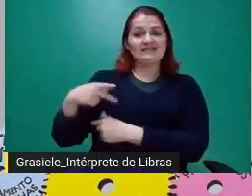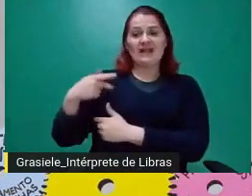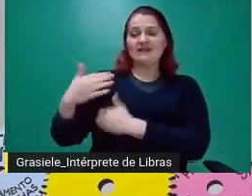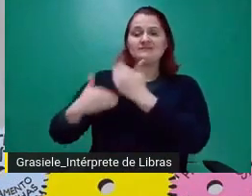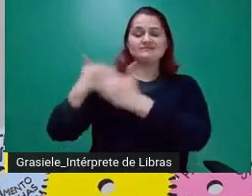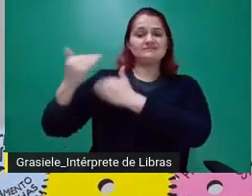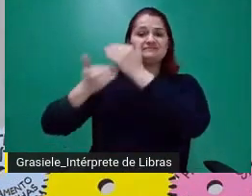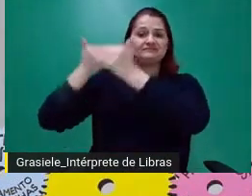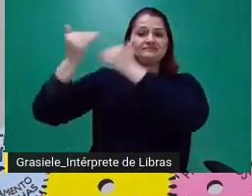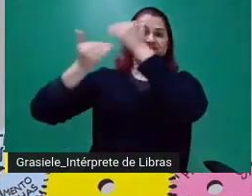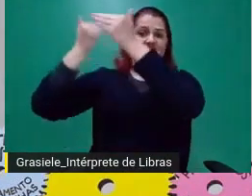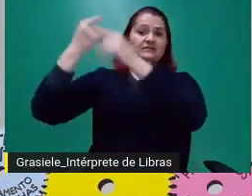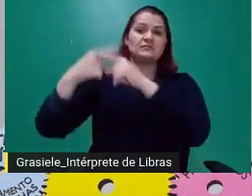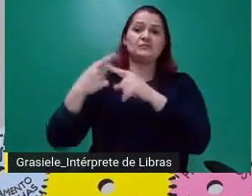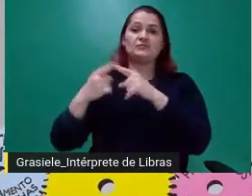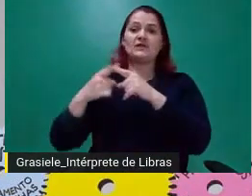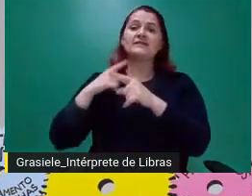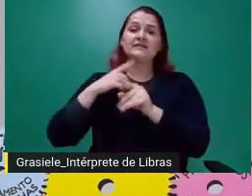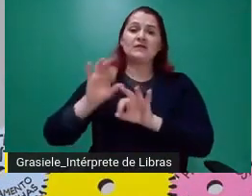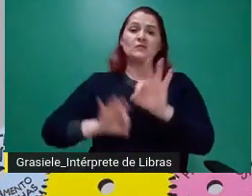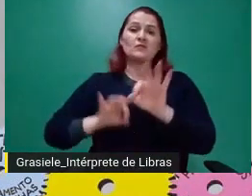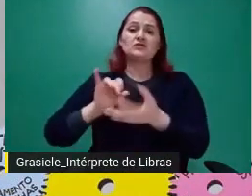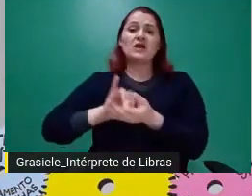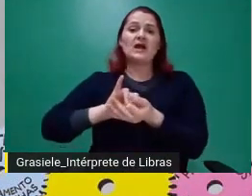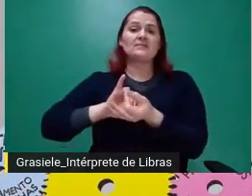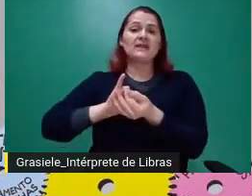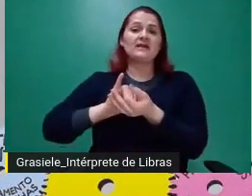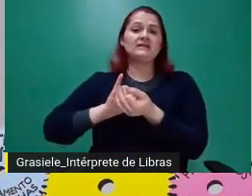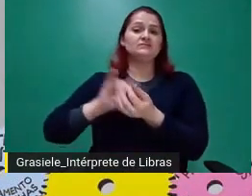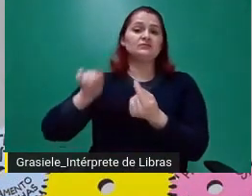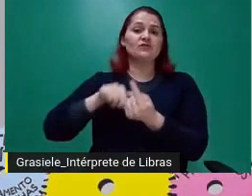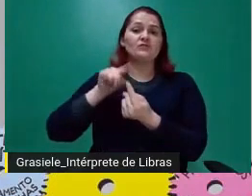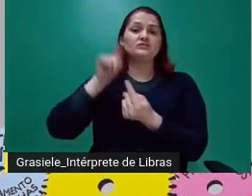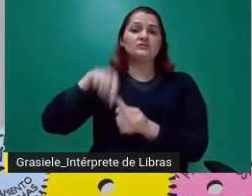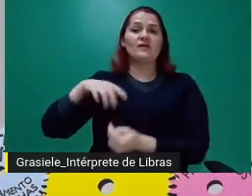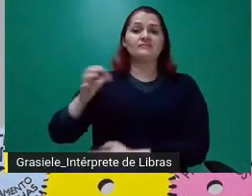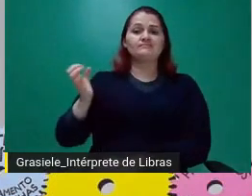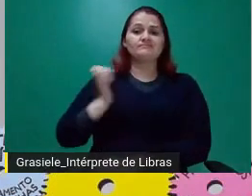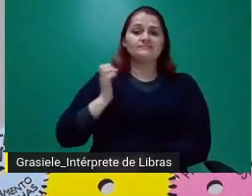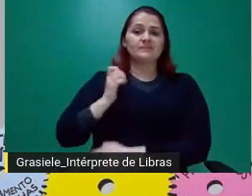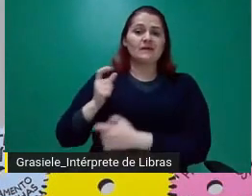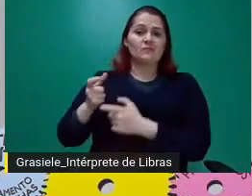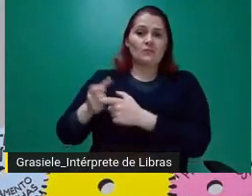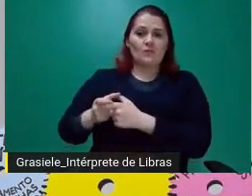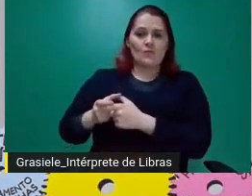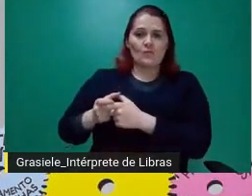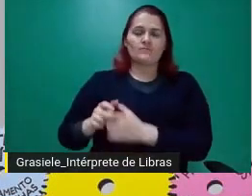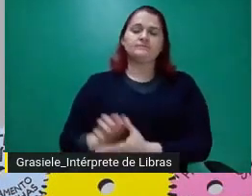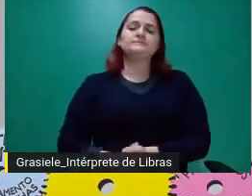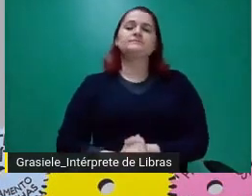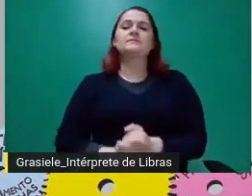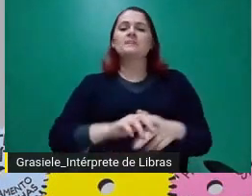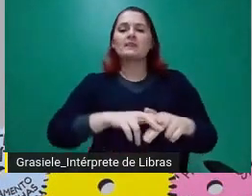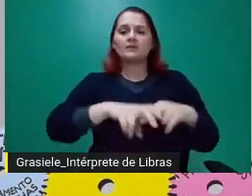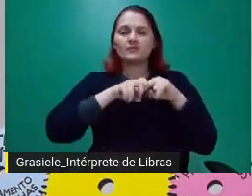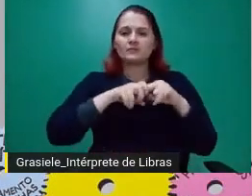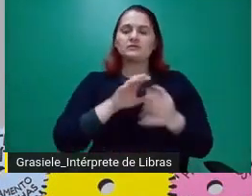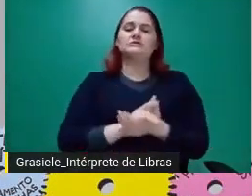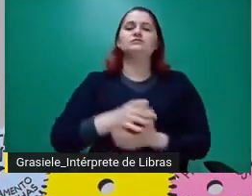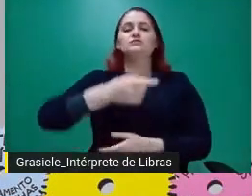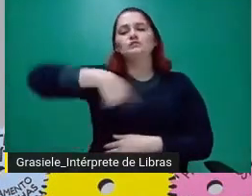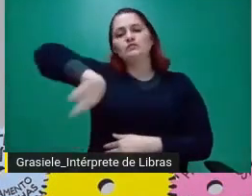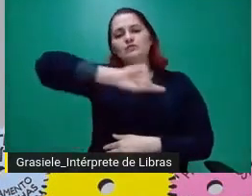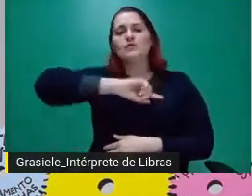processo, desse projeto capitalista, né? Então, é possível a gente afirmar que todos os governos, todos, com